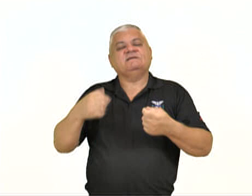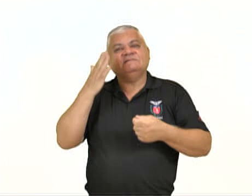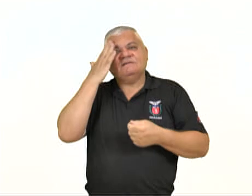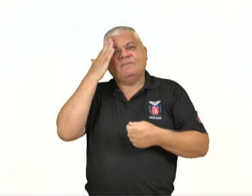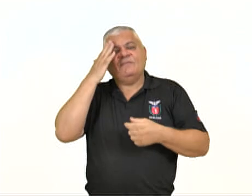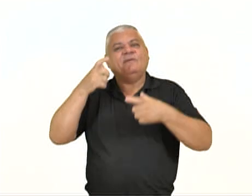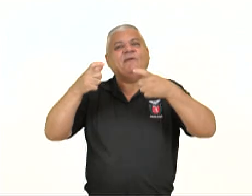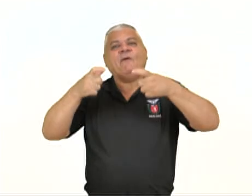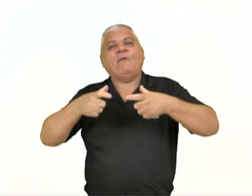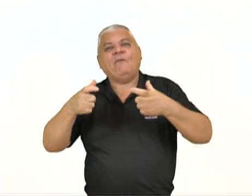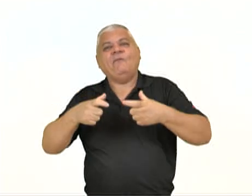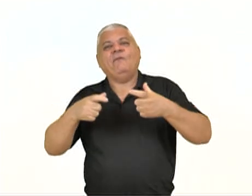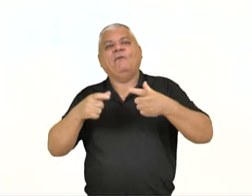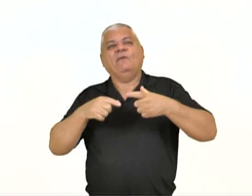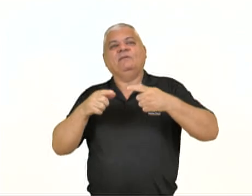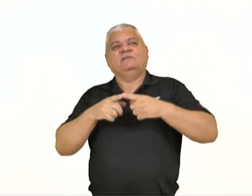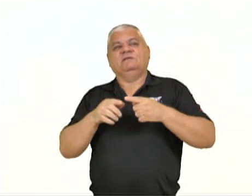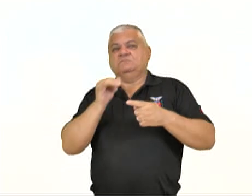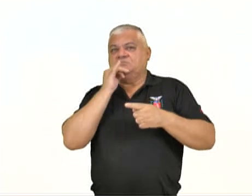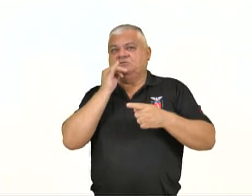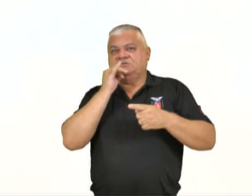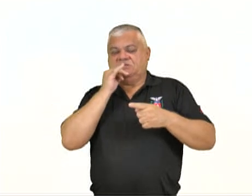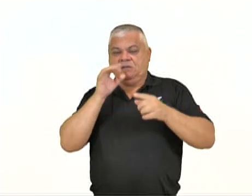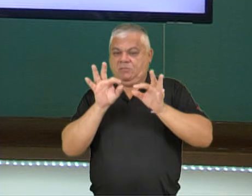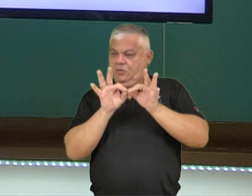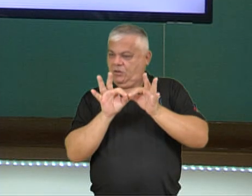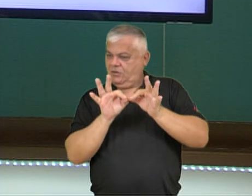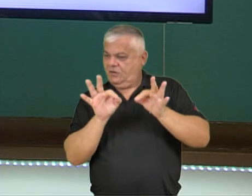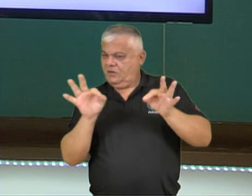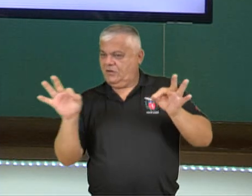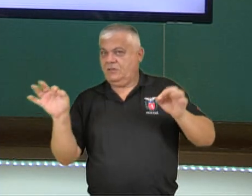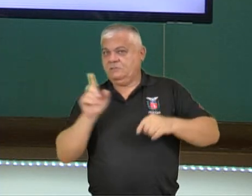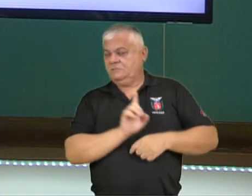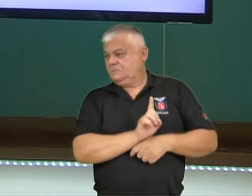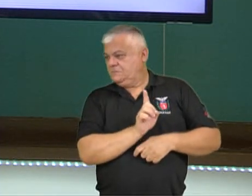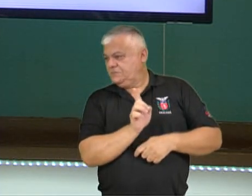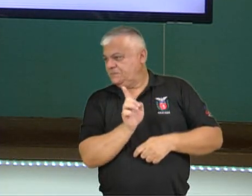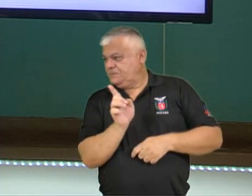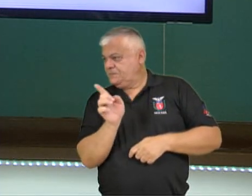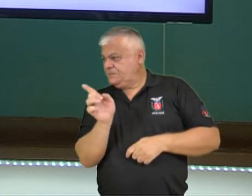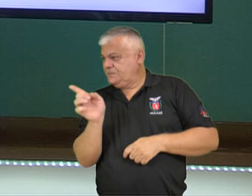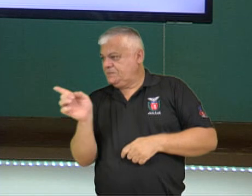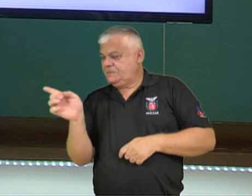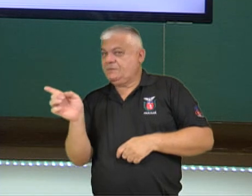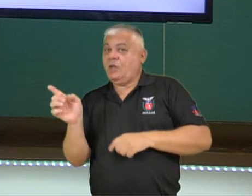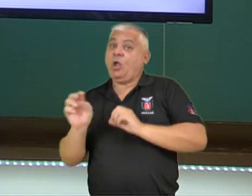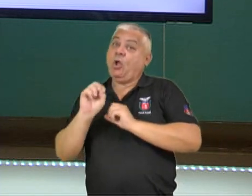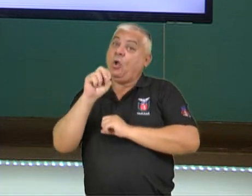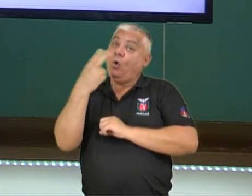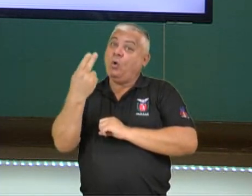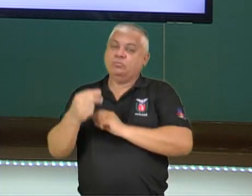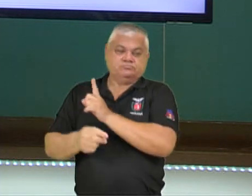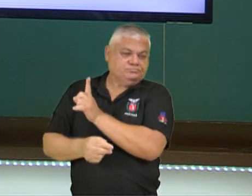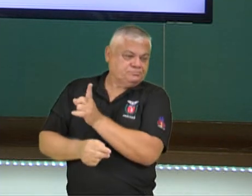representado pela reta suporte do vetor, ou seja, a direção que ele está deslocando é basicamente o